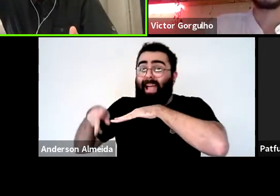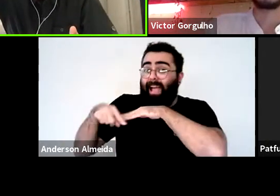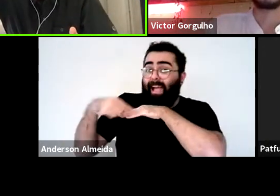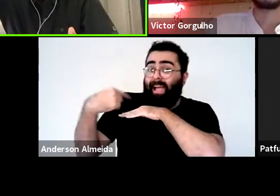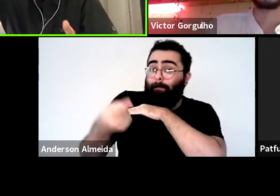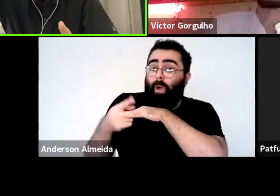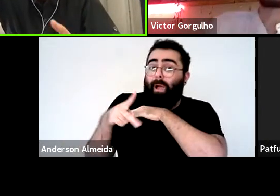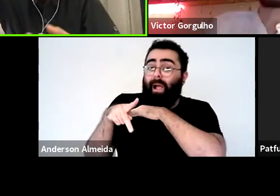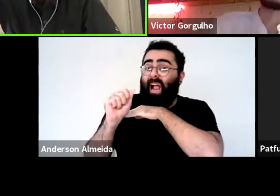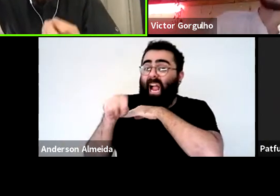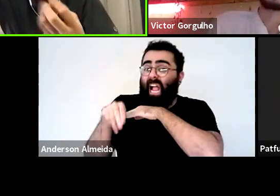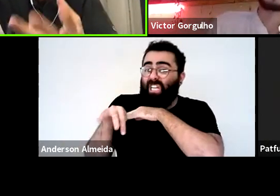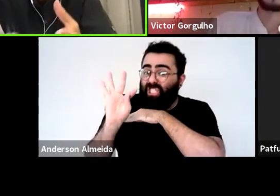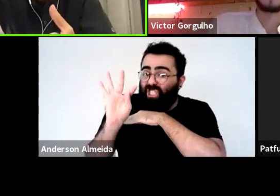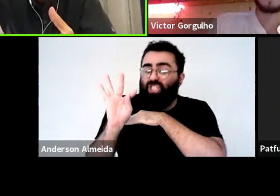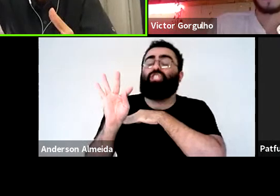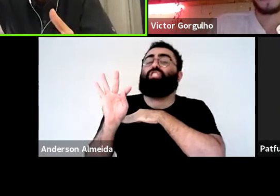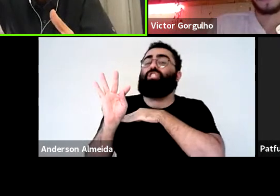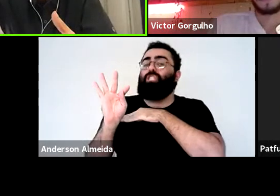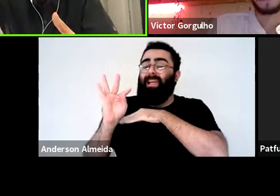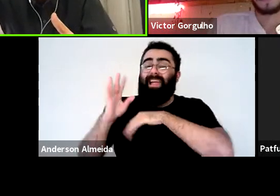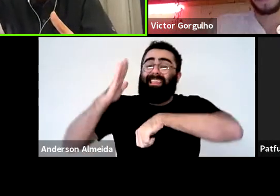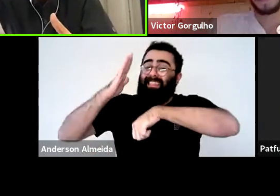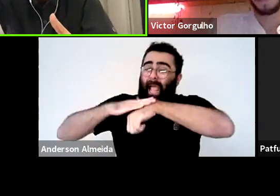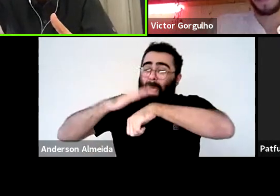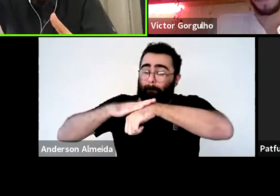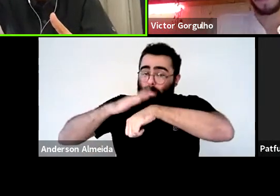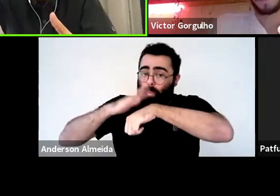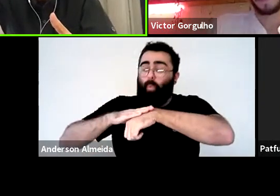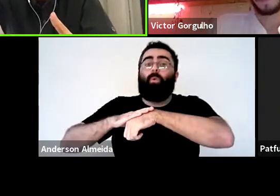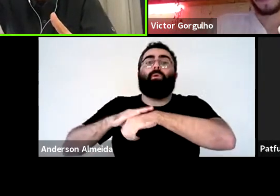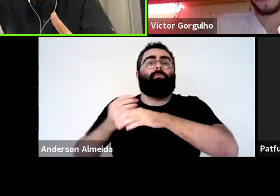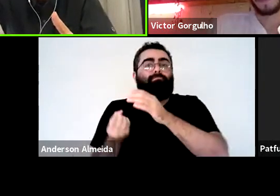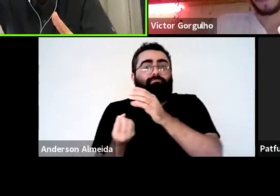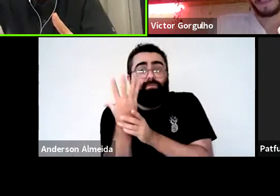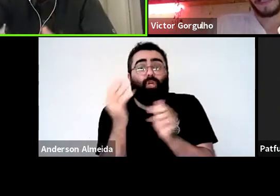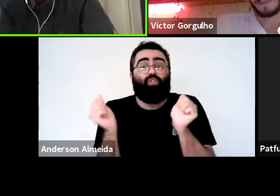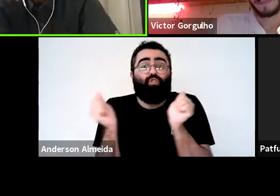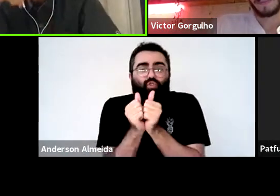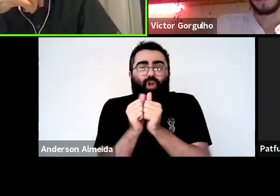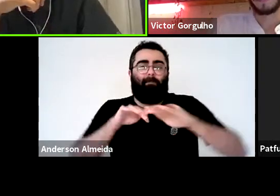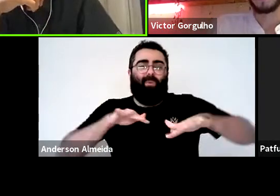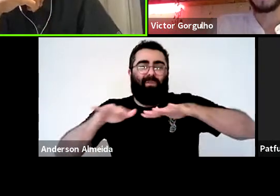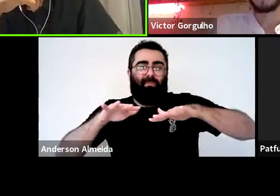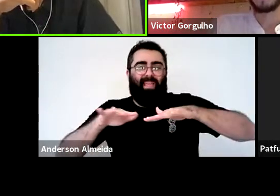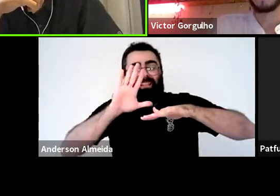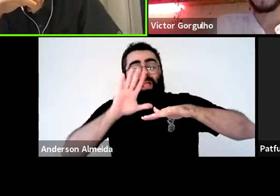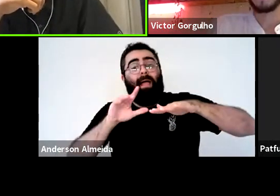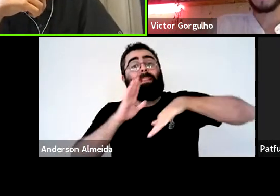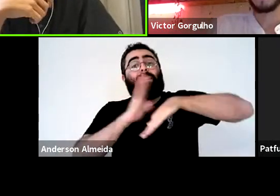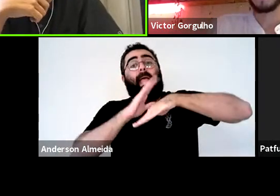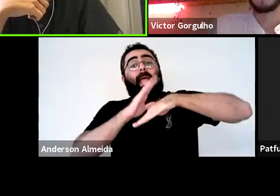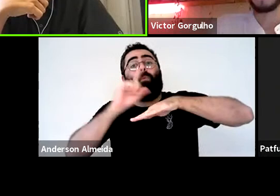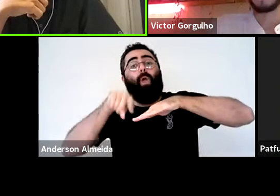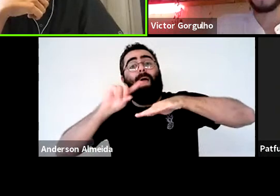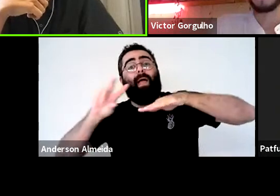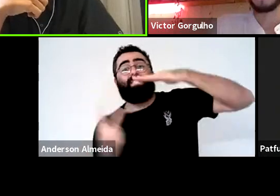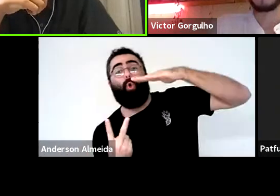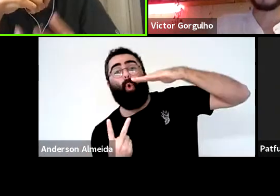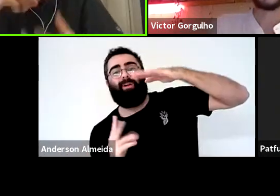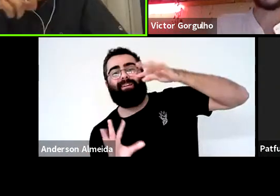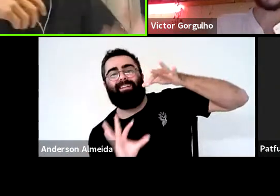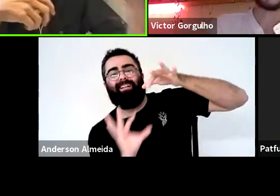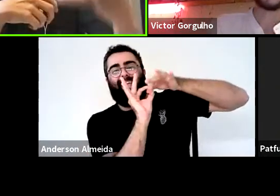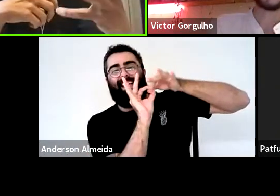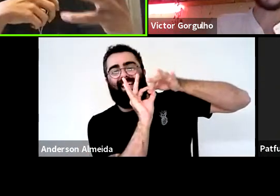ser secundário, o movimento passa a ser um epifenômeno daquilo que se chama de tempo. Aí eu fiquei pensando, gente, não, o que acontece no filme de